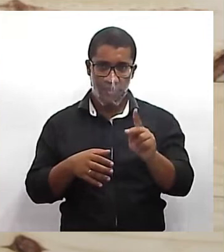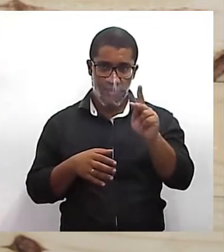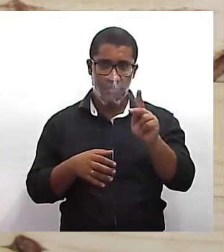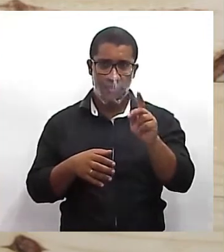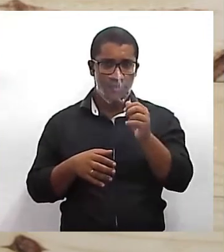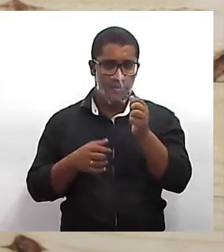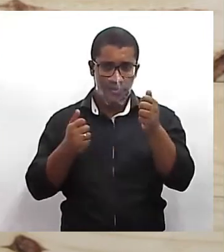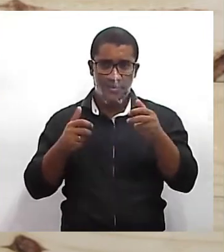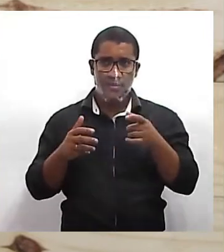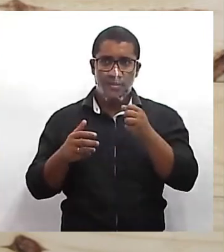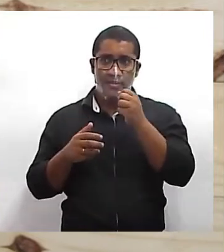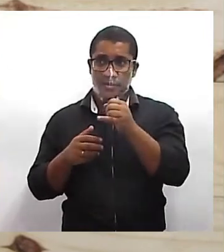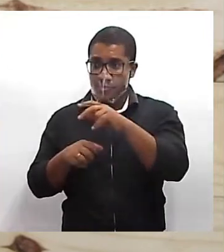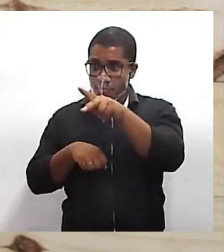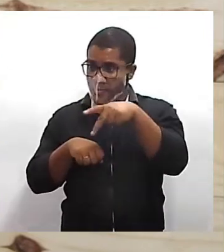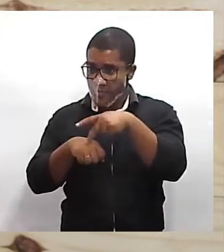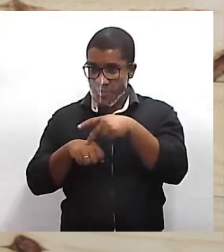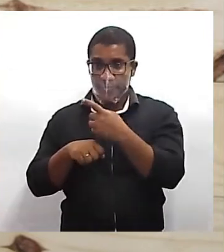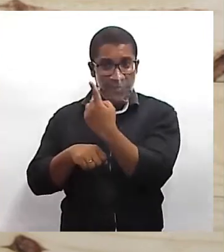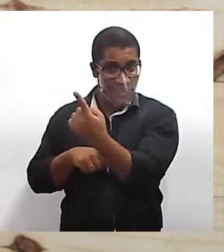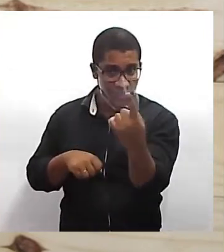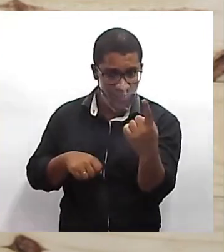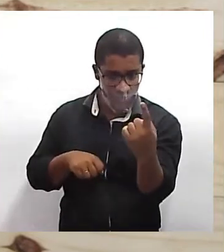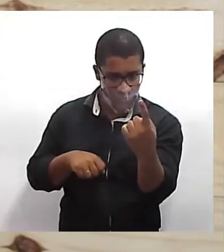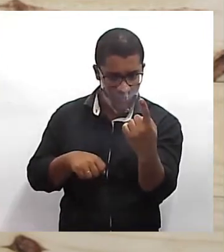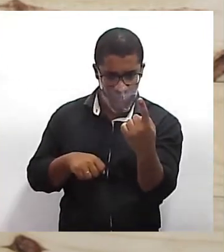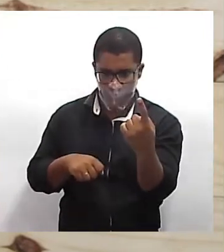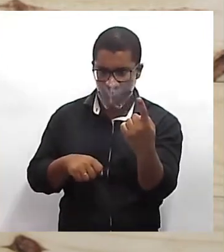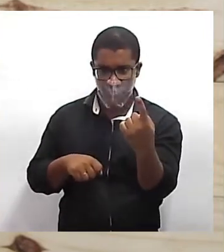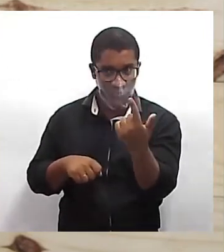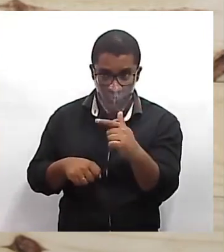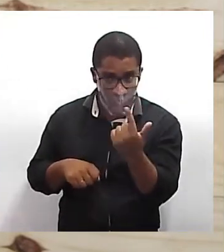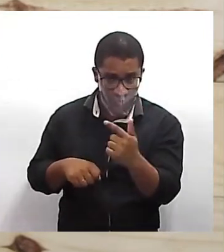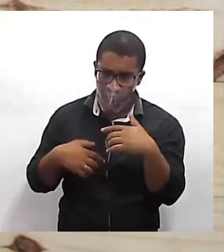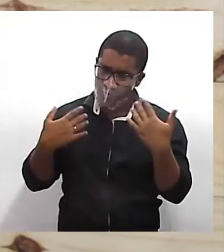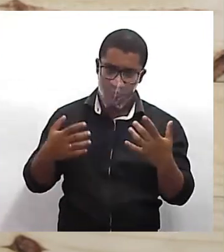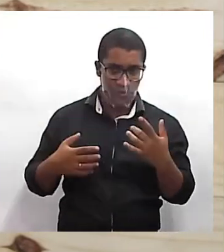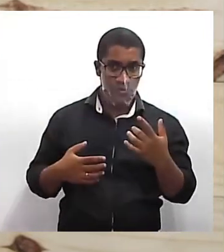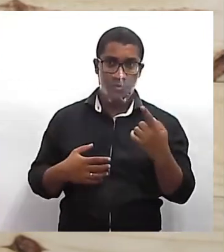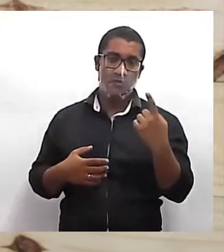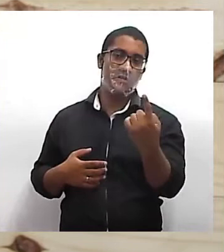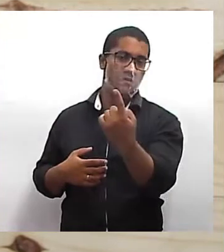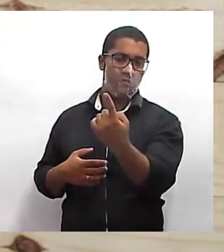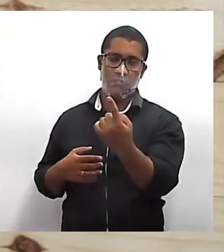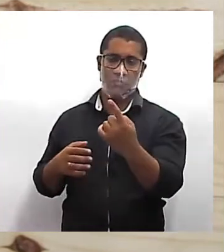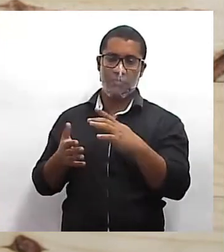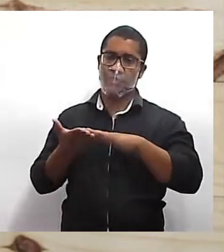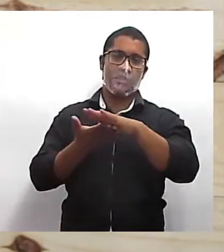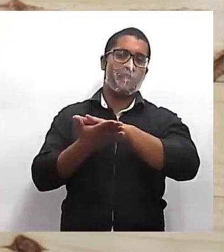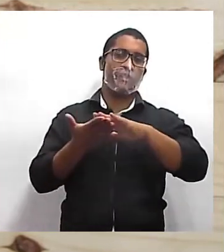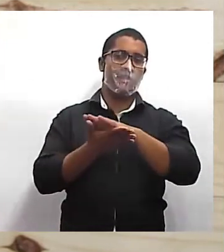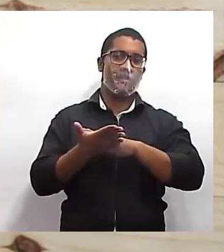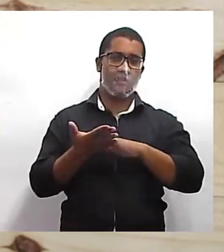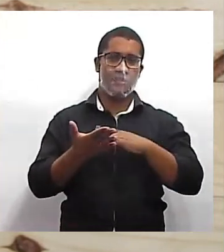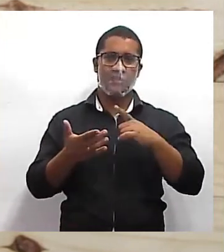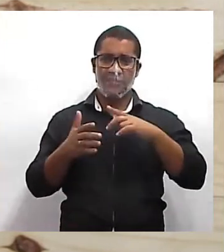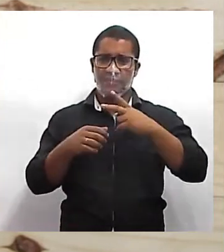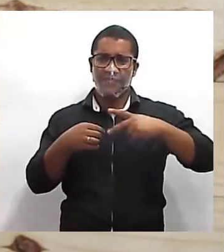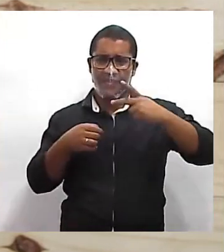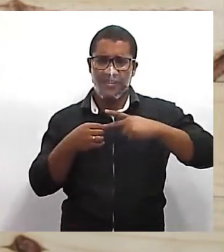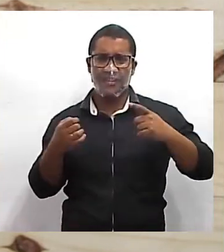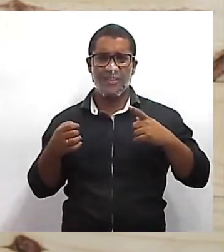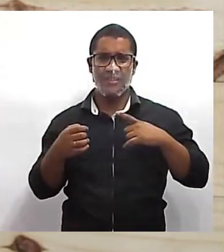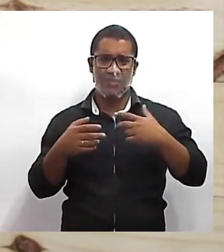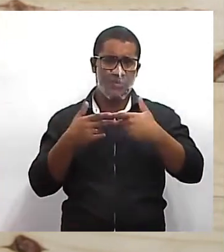um, com certeza ele não será para nenhum. A violência descabida, as coisas que vemos absurdas acontecendo